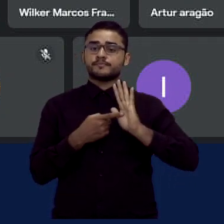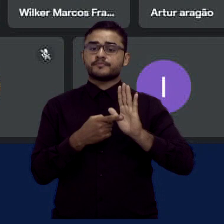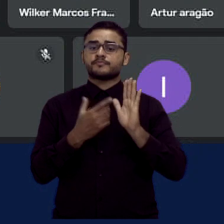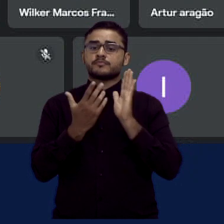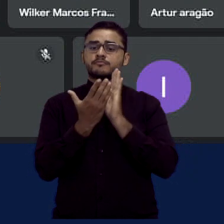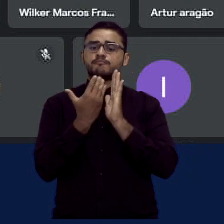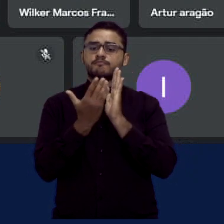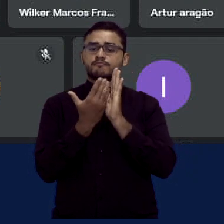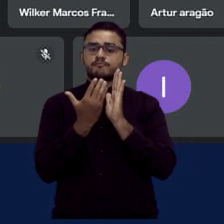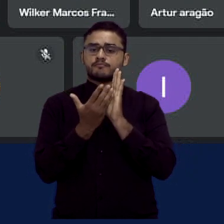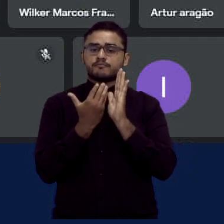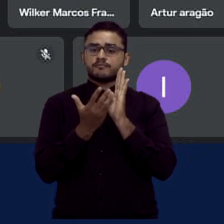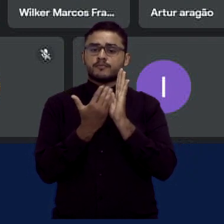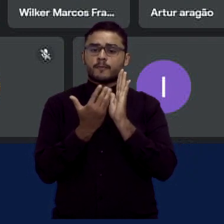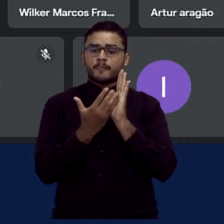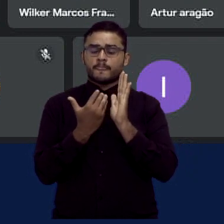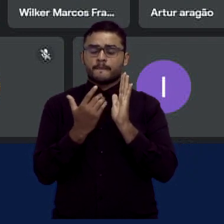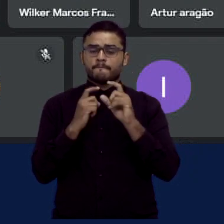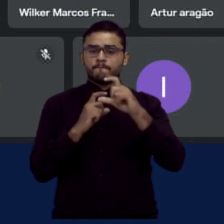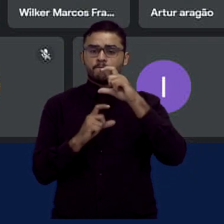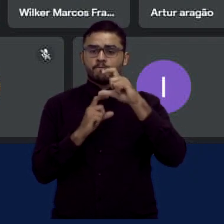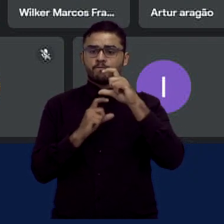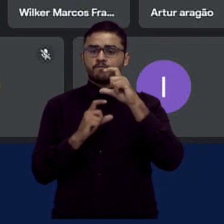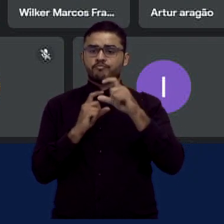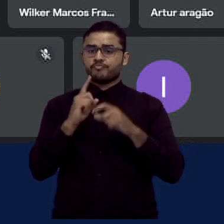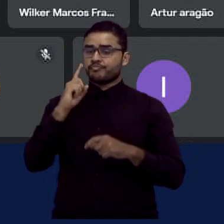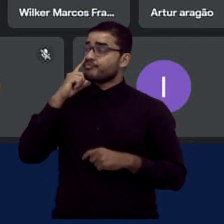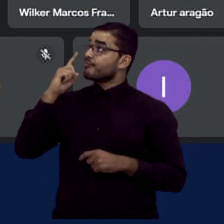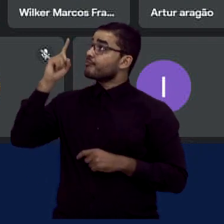resgatar, através das últimas